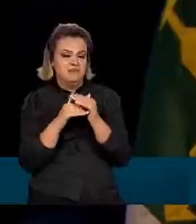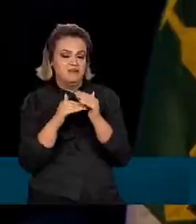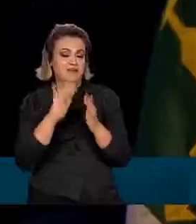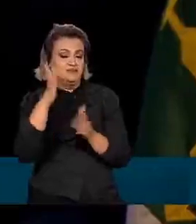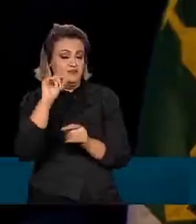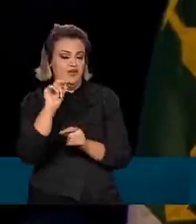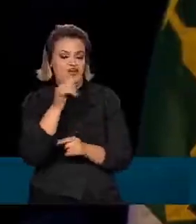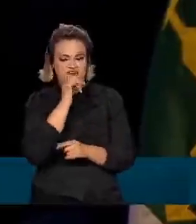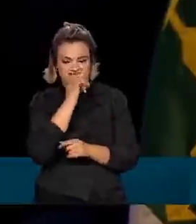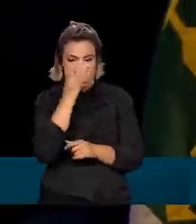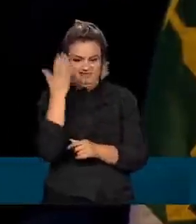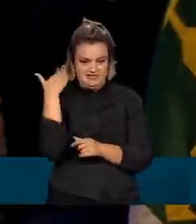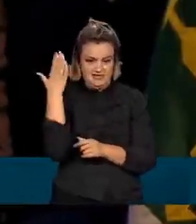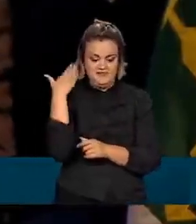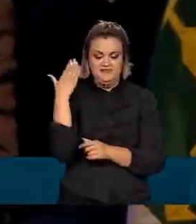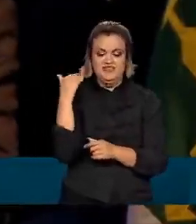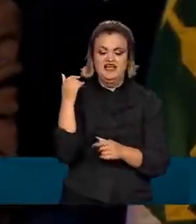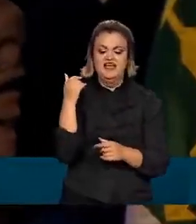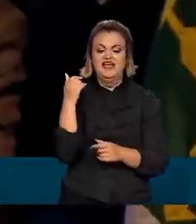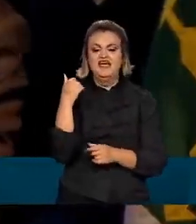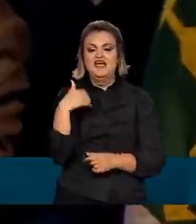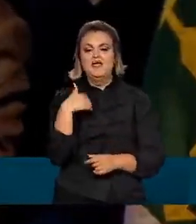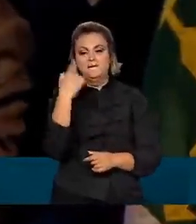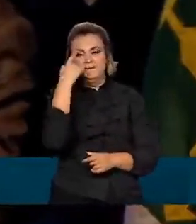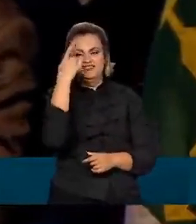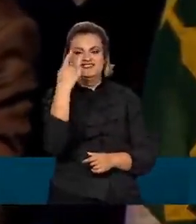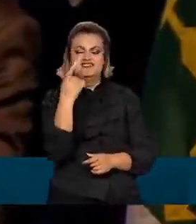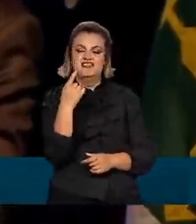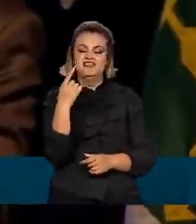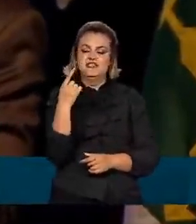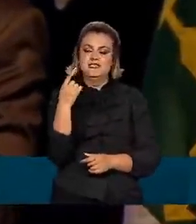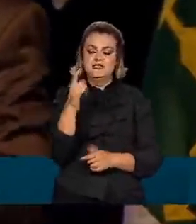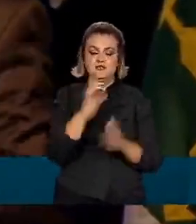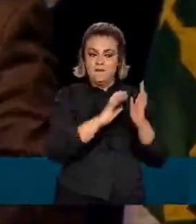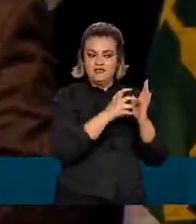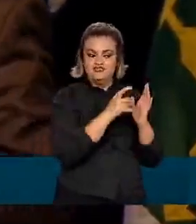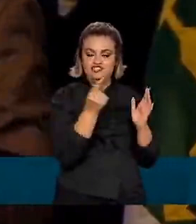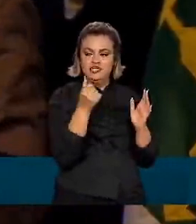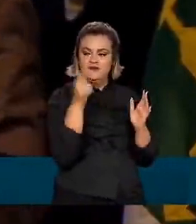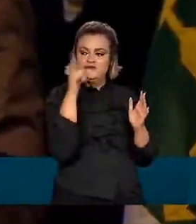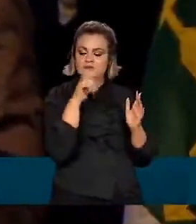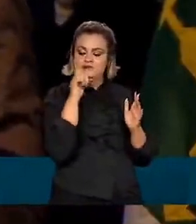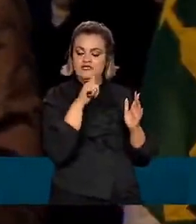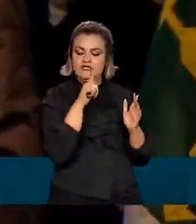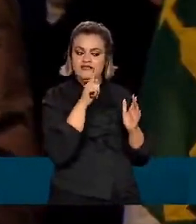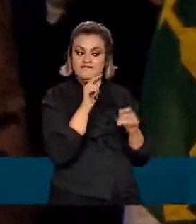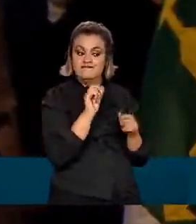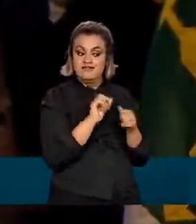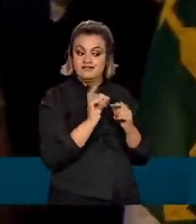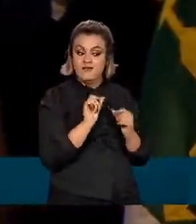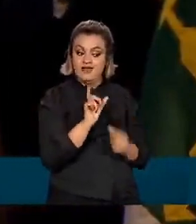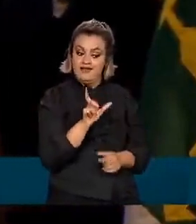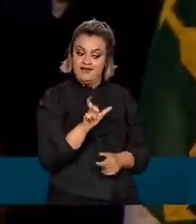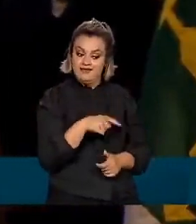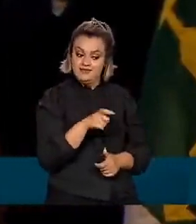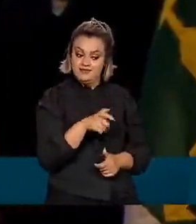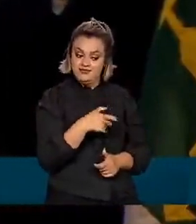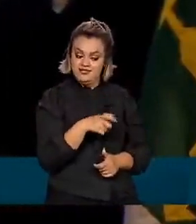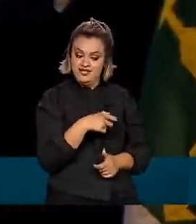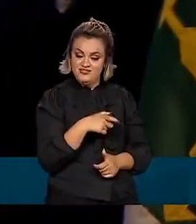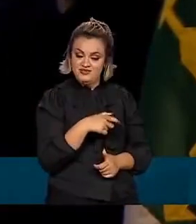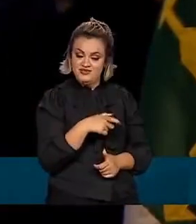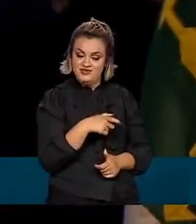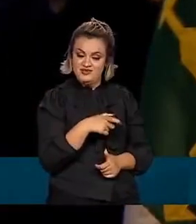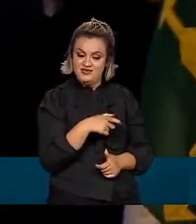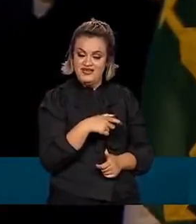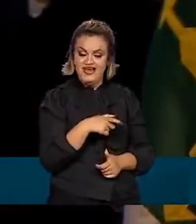Uma vez, eu achei que eu ia fazer dinheiro para o partido fazendo um cartão de crédito. Eu